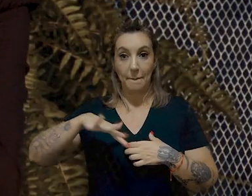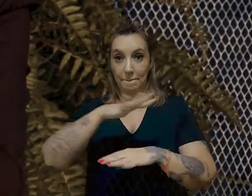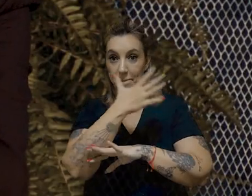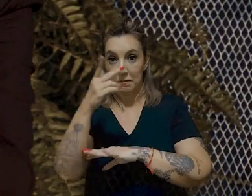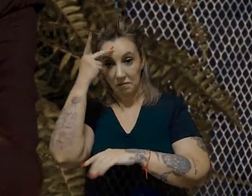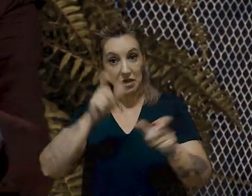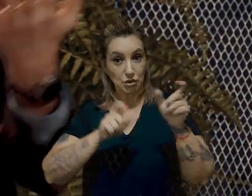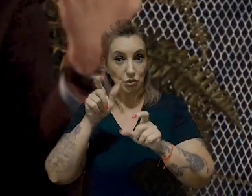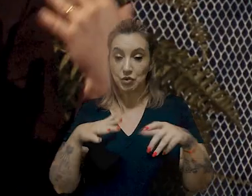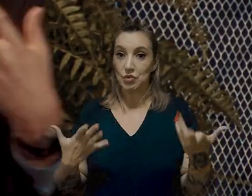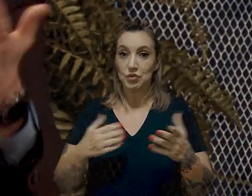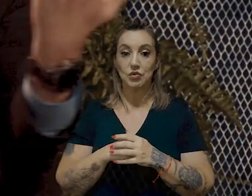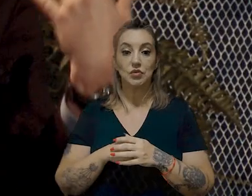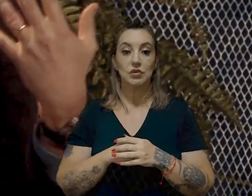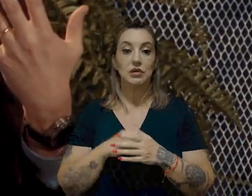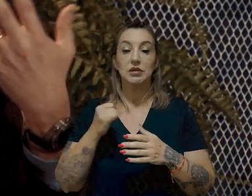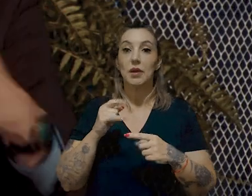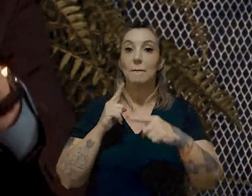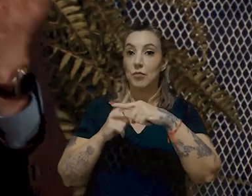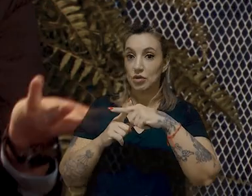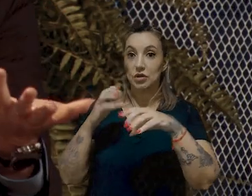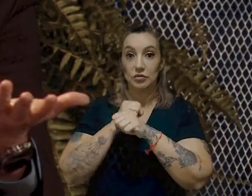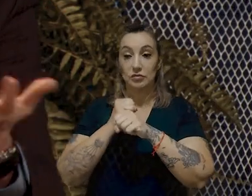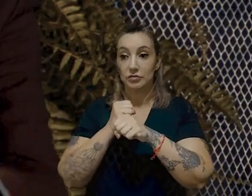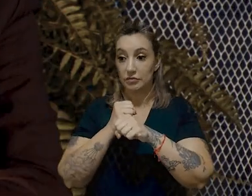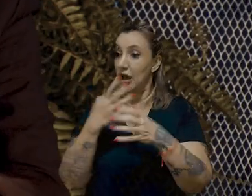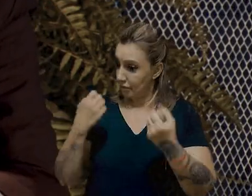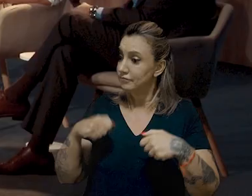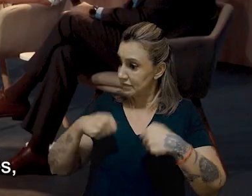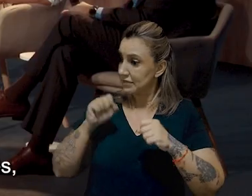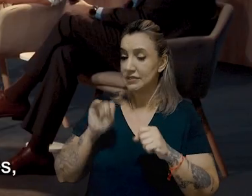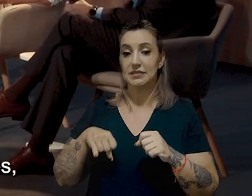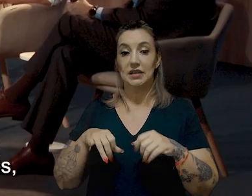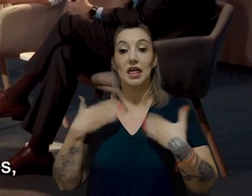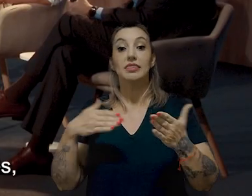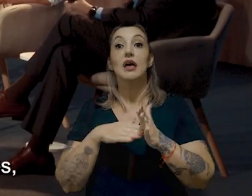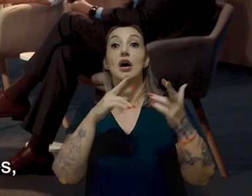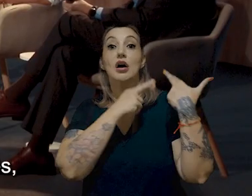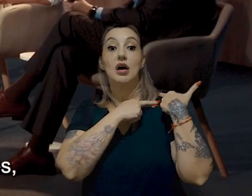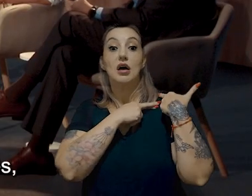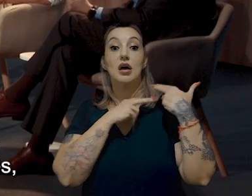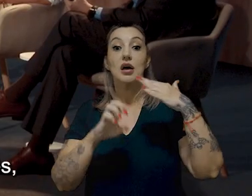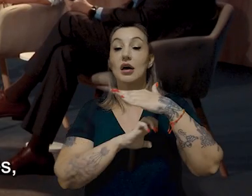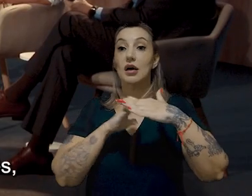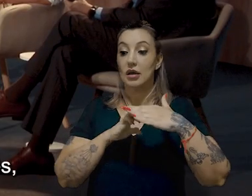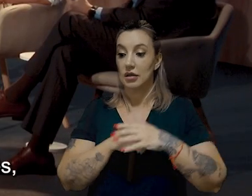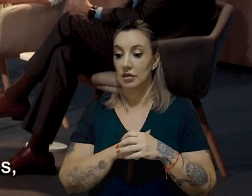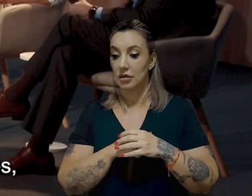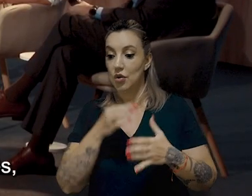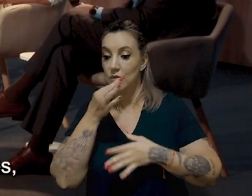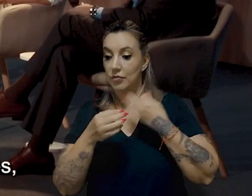ambiente seja com as pessoas se a conta é positiva não tem por não fazer até onde vai a responsabilidade da Companhia